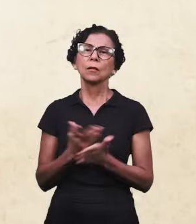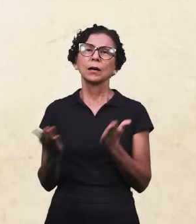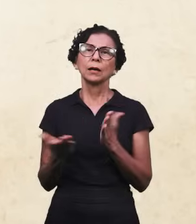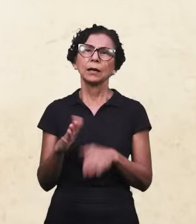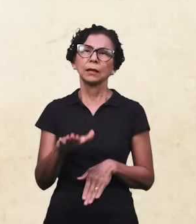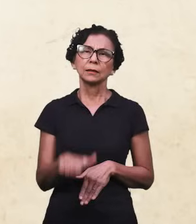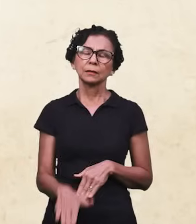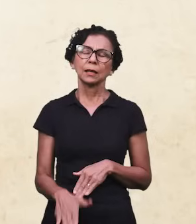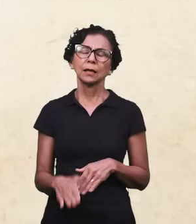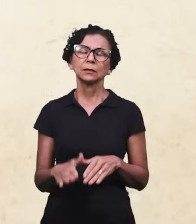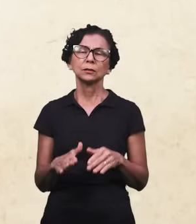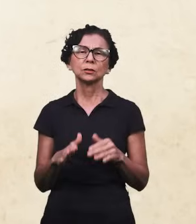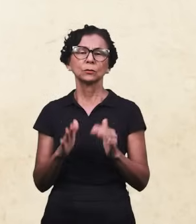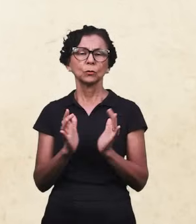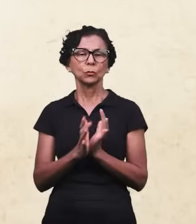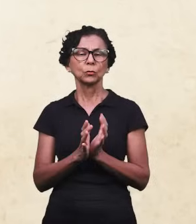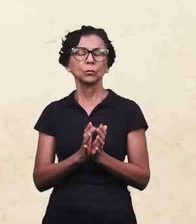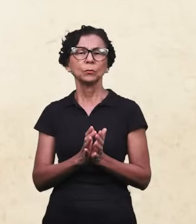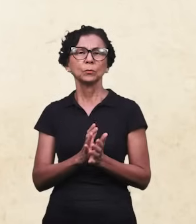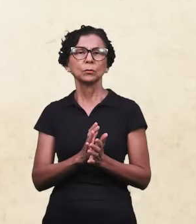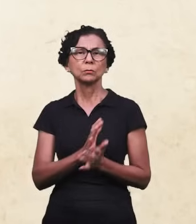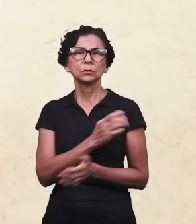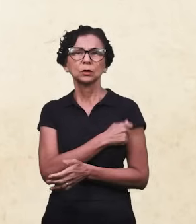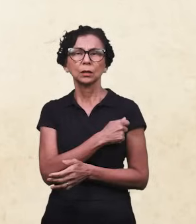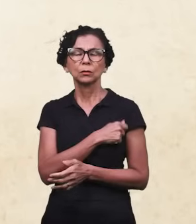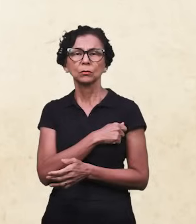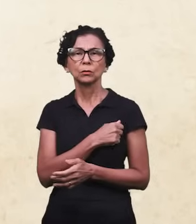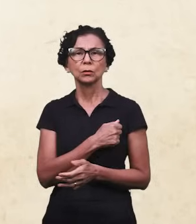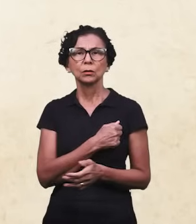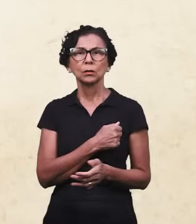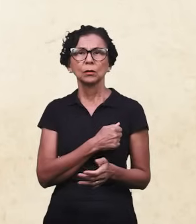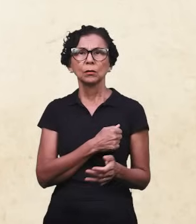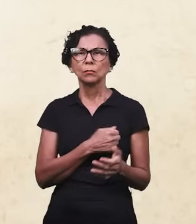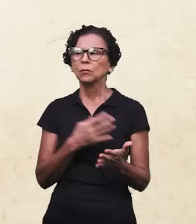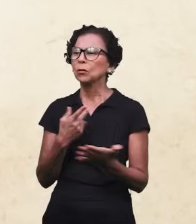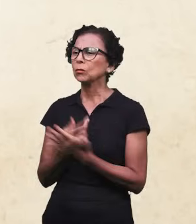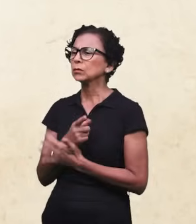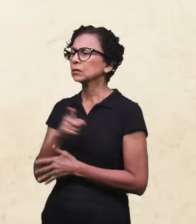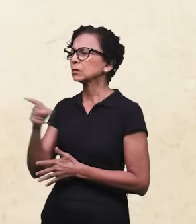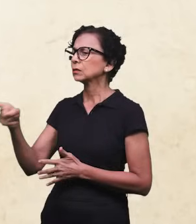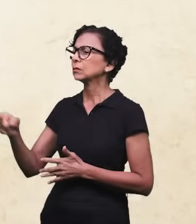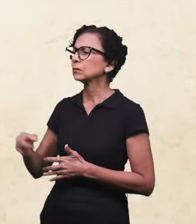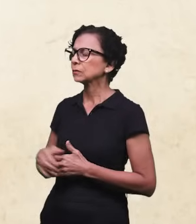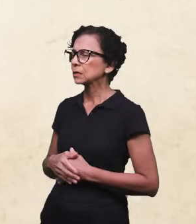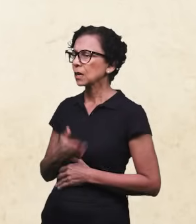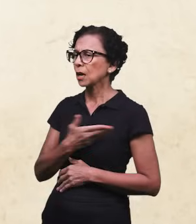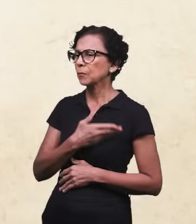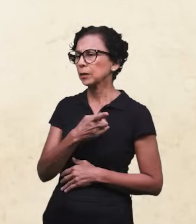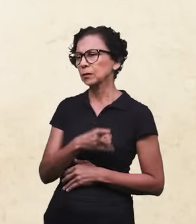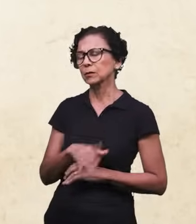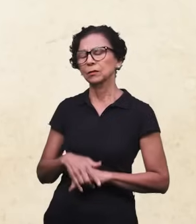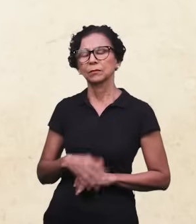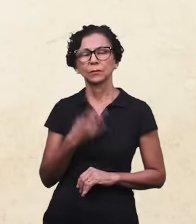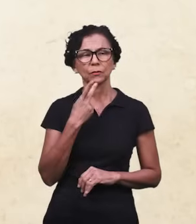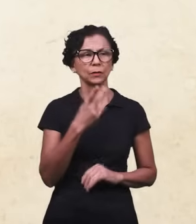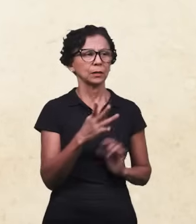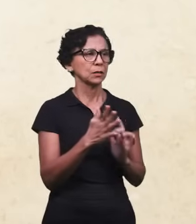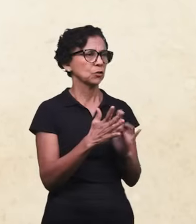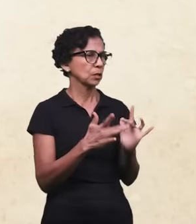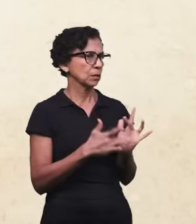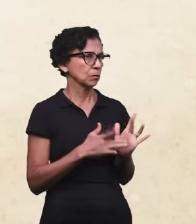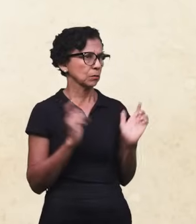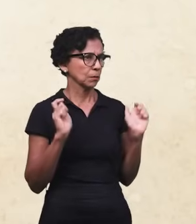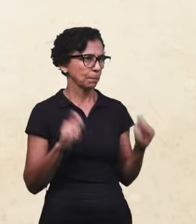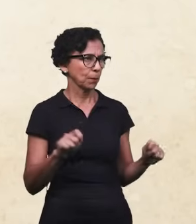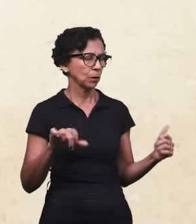chão com outros colegas de classe e eles me perguntaram, olha, o que aconteceu contigo para tu mudar assim? E a minha resposta foi única, Jesus. Porque